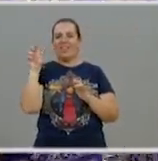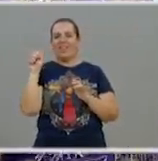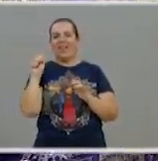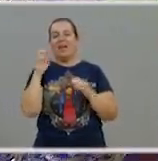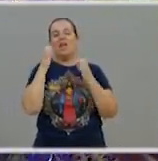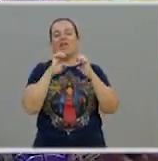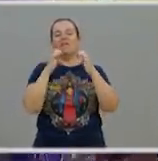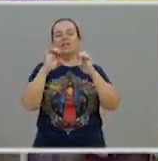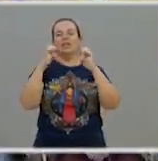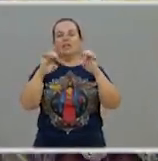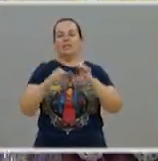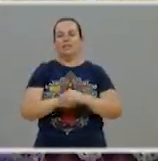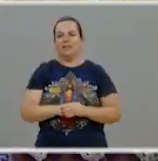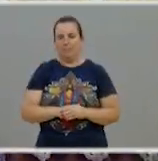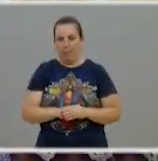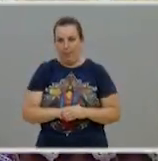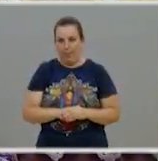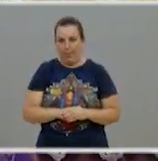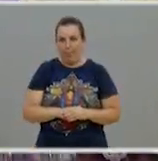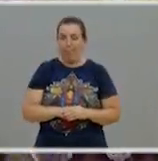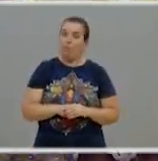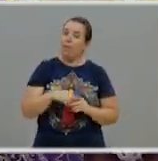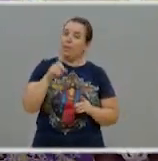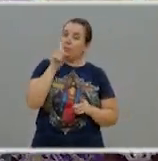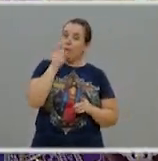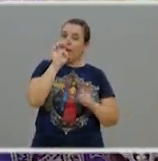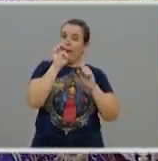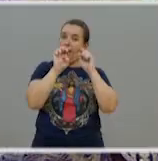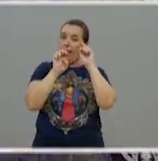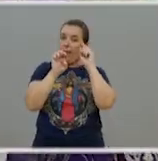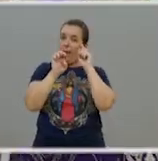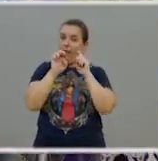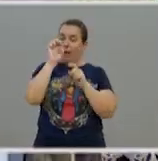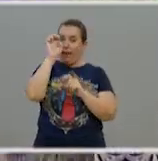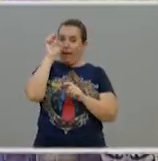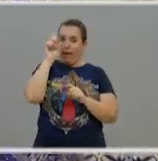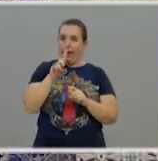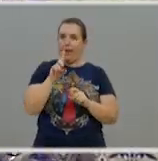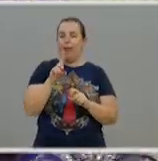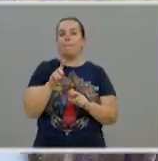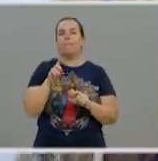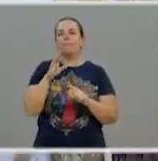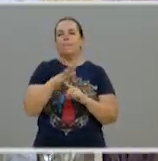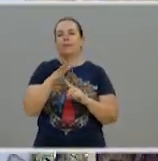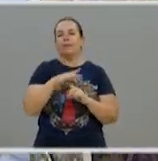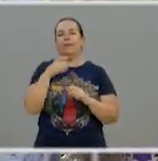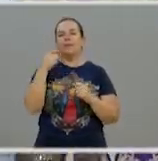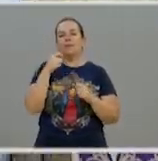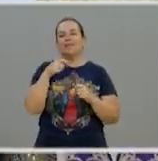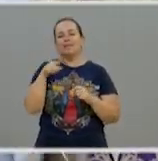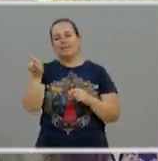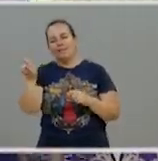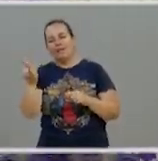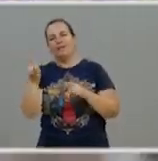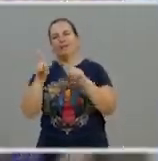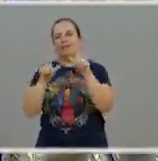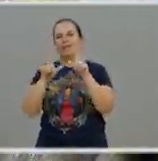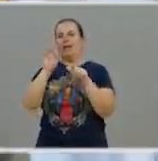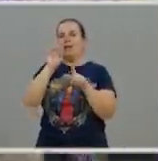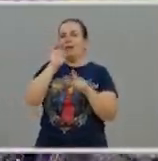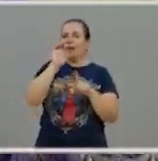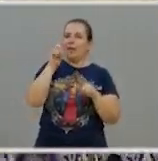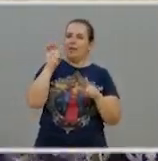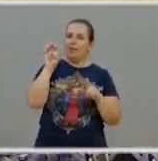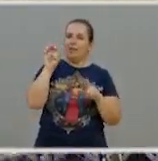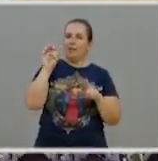acompanha, não é pela Paraná, nem pela TV Evangelizar, tem que ir para a Rede Vida, mas eu queria que você falasse para o pessoal,